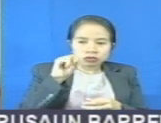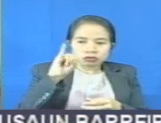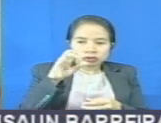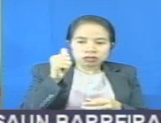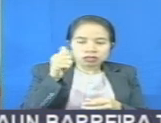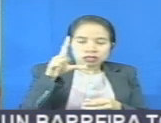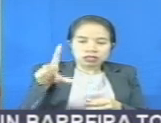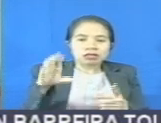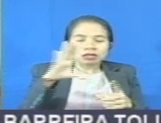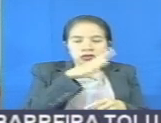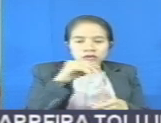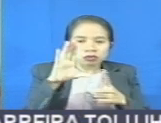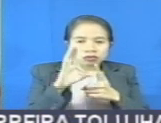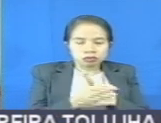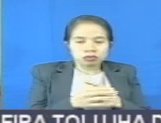área